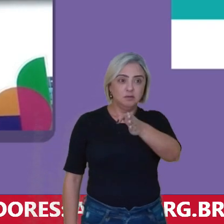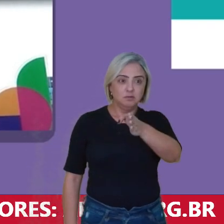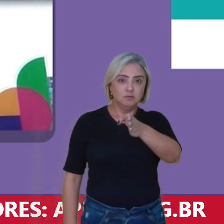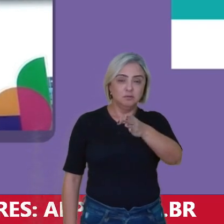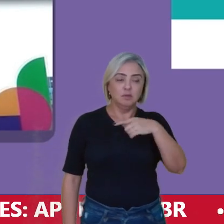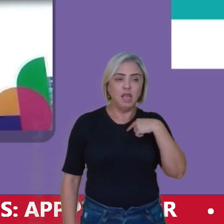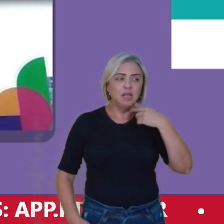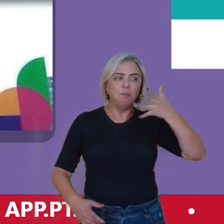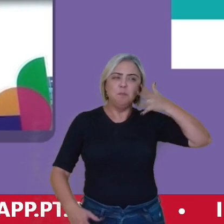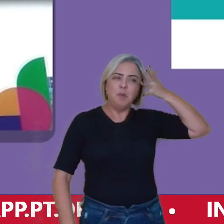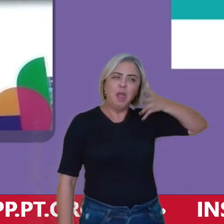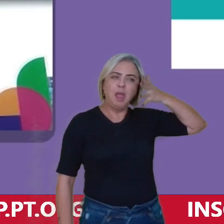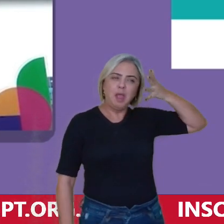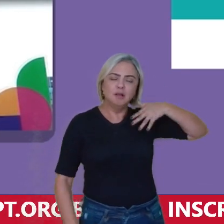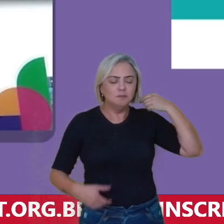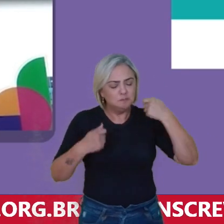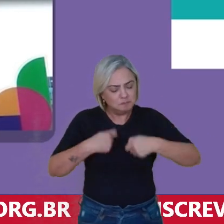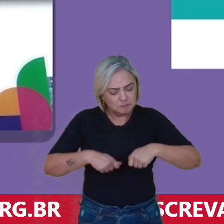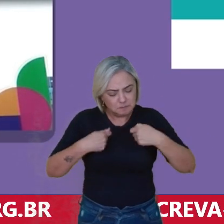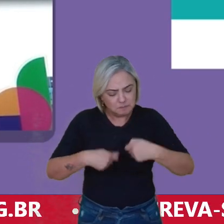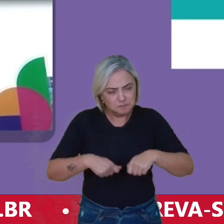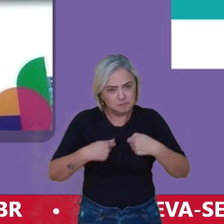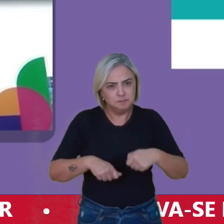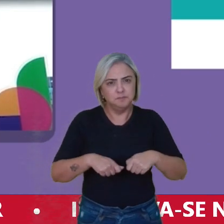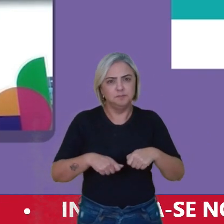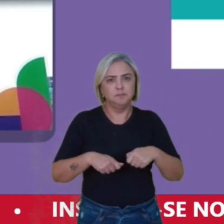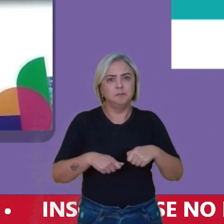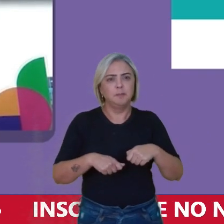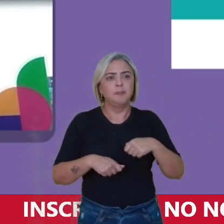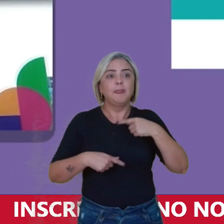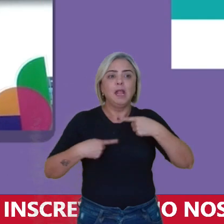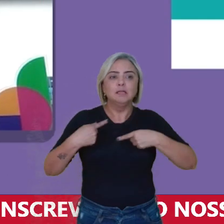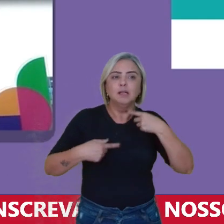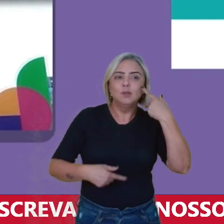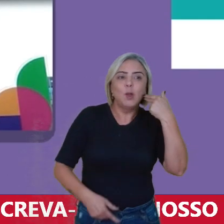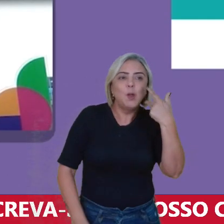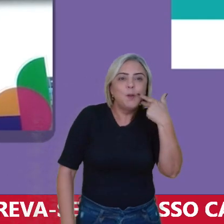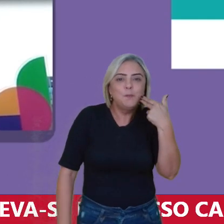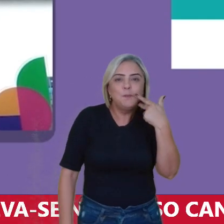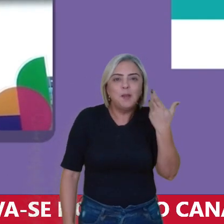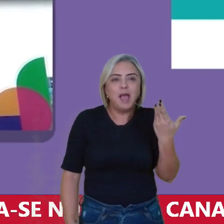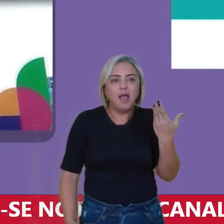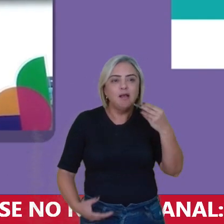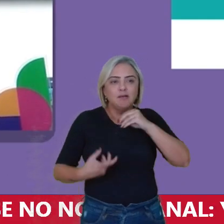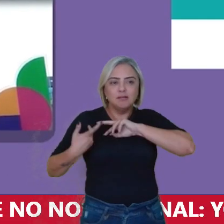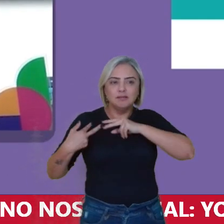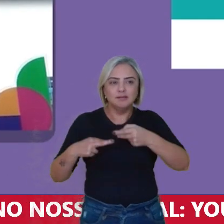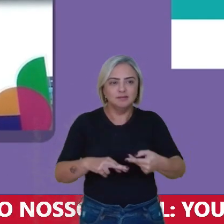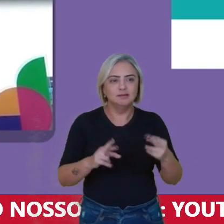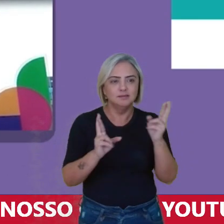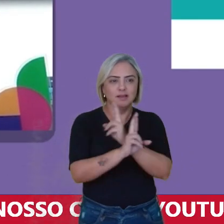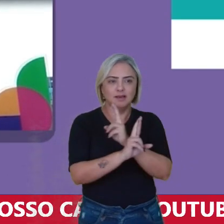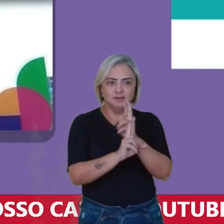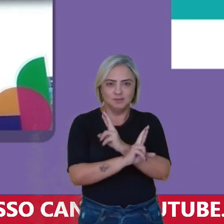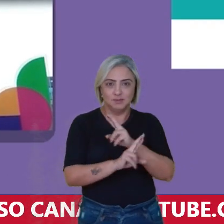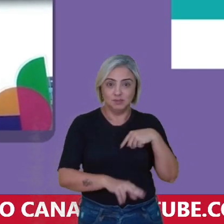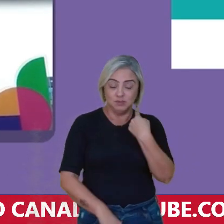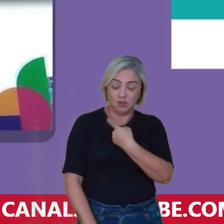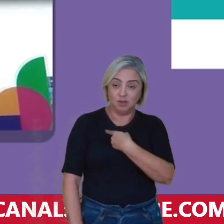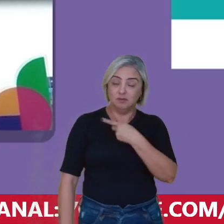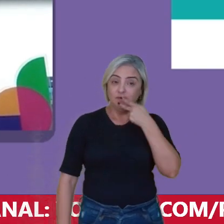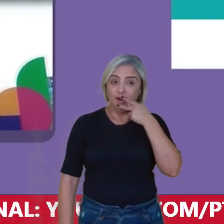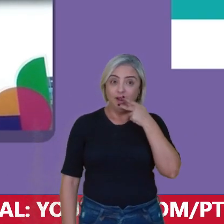Esse discurso, ele precisa ser um discurso naturalizado nas nossas relações. Nós